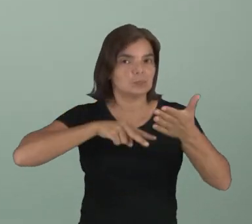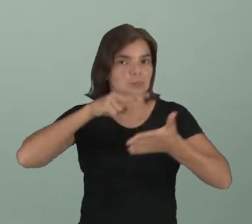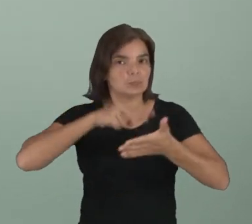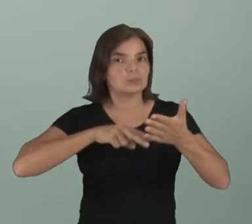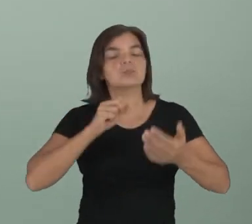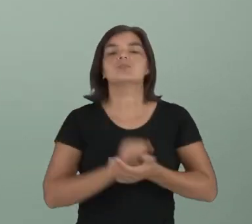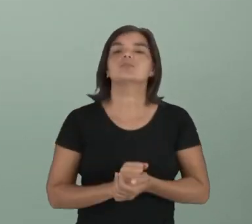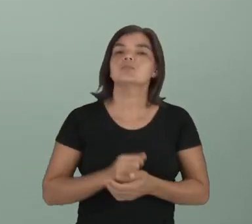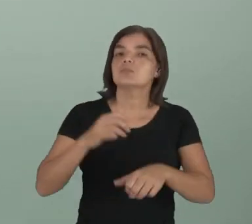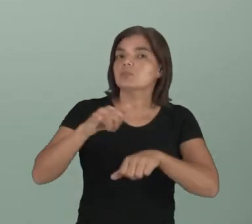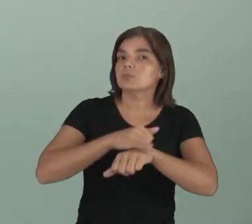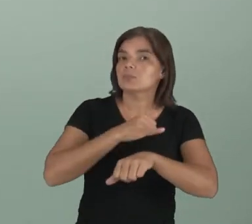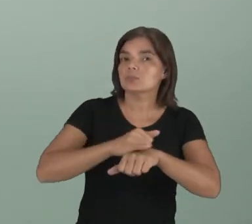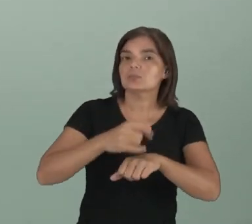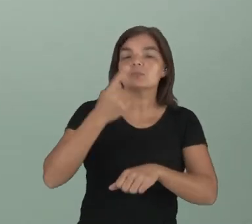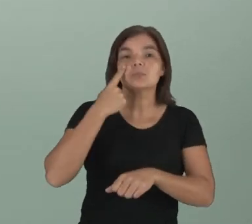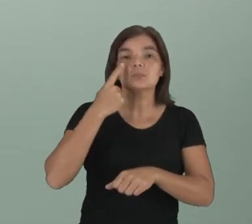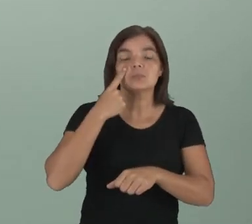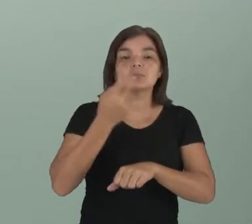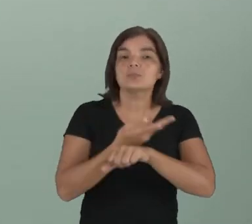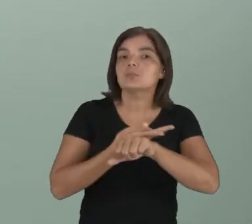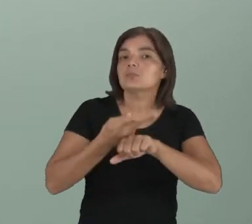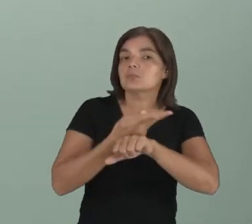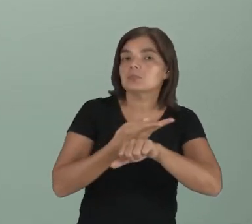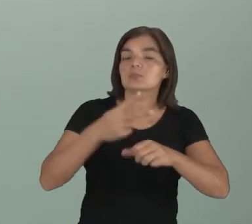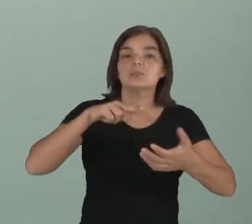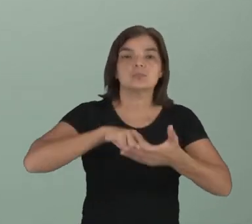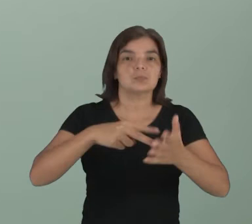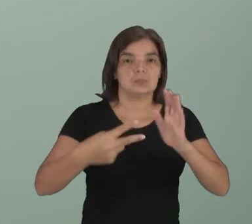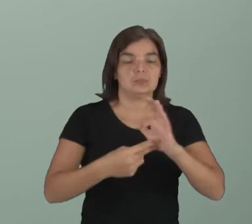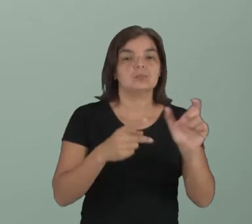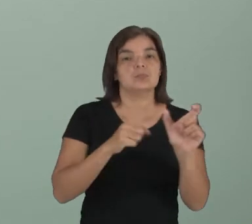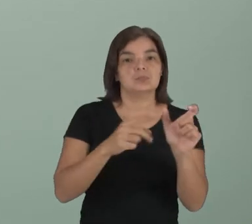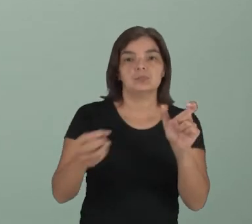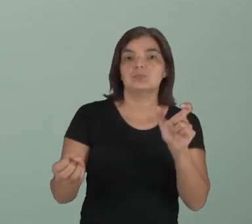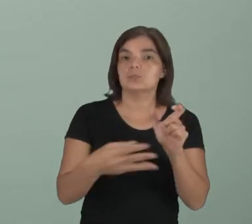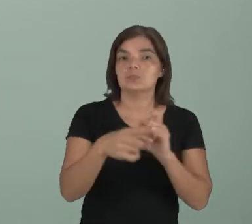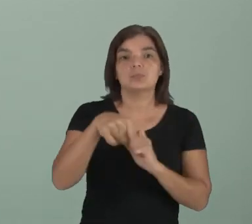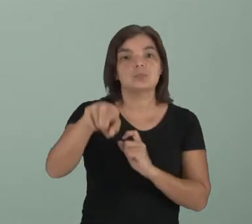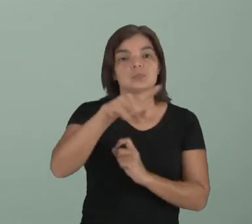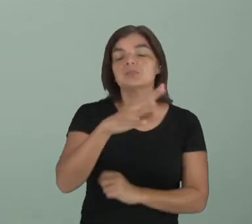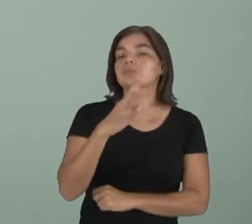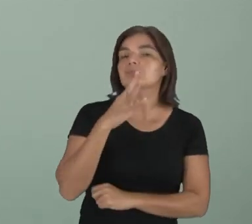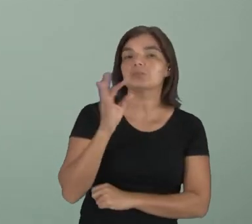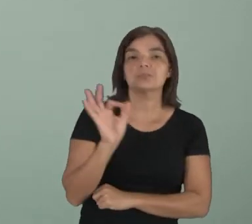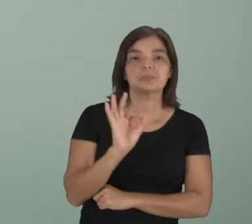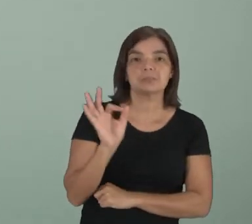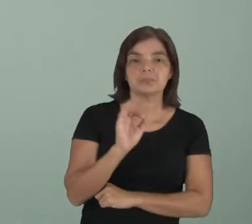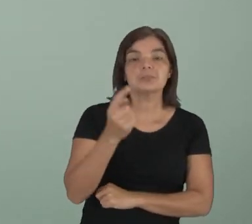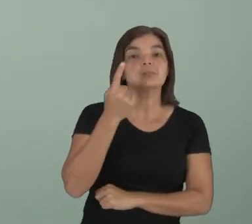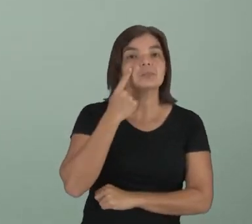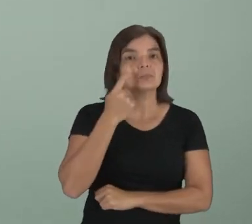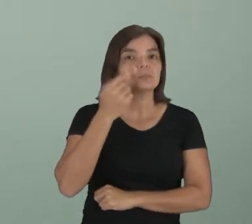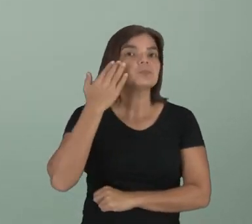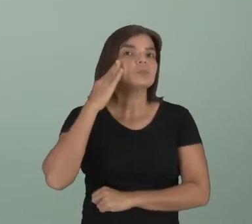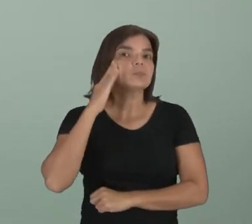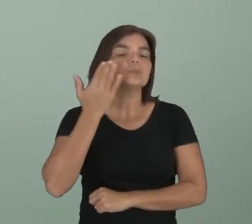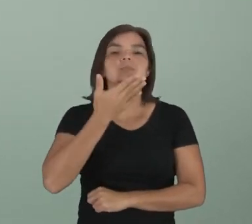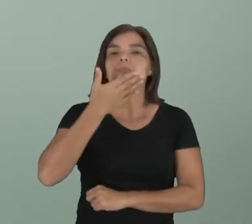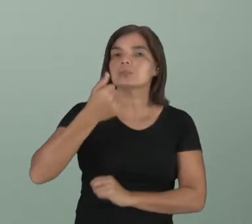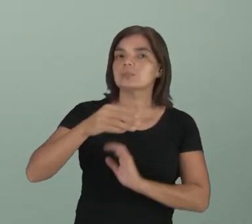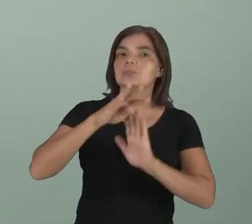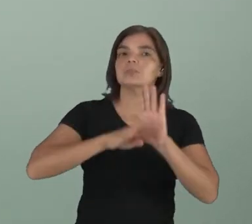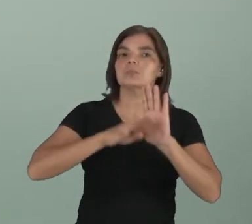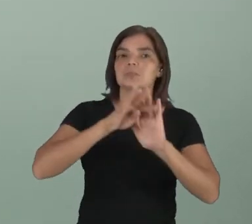leitura, nessa estratégia, você vai procurar os significados das palavras que você desconhece, para você compreender